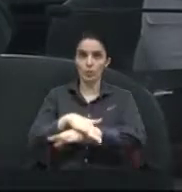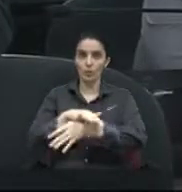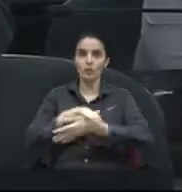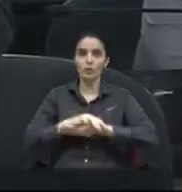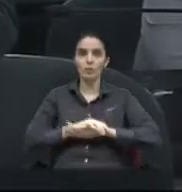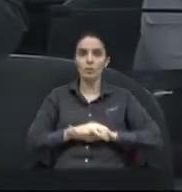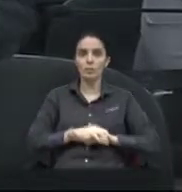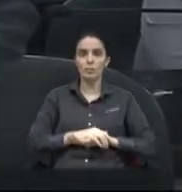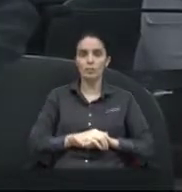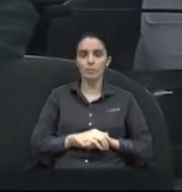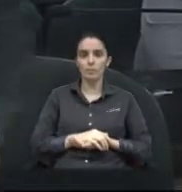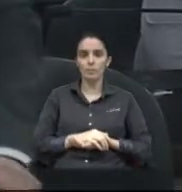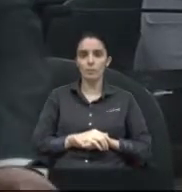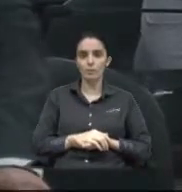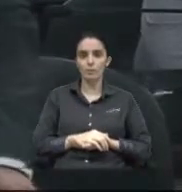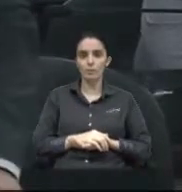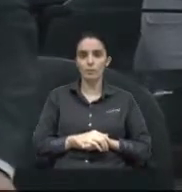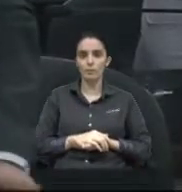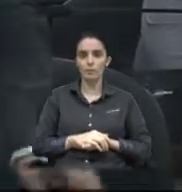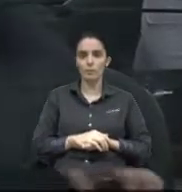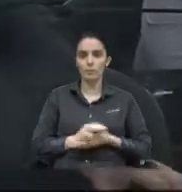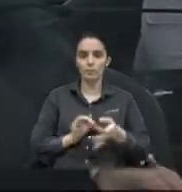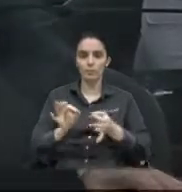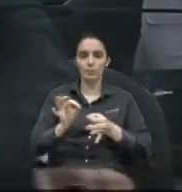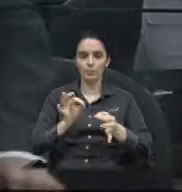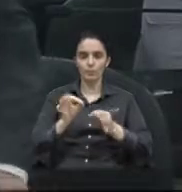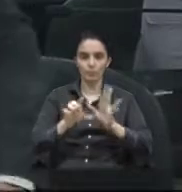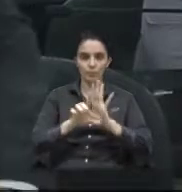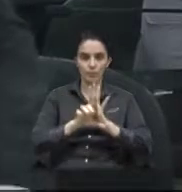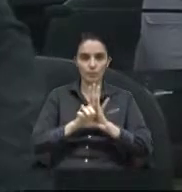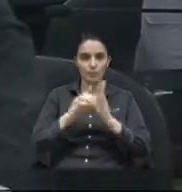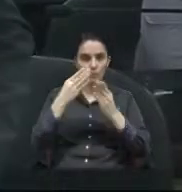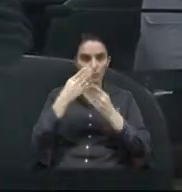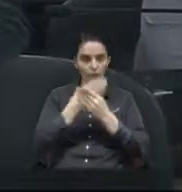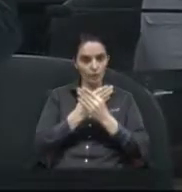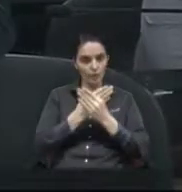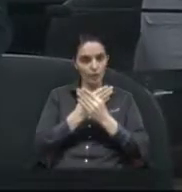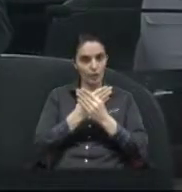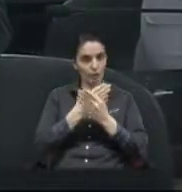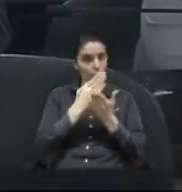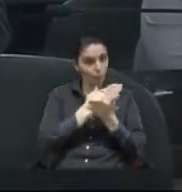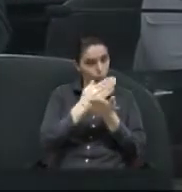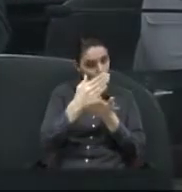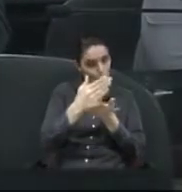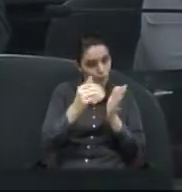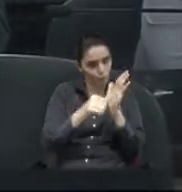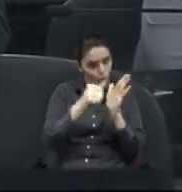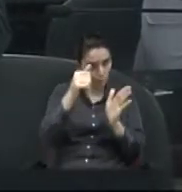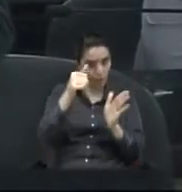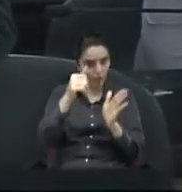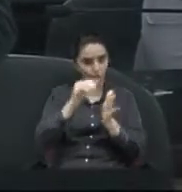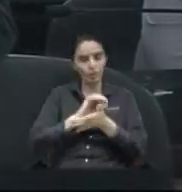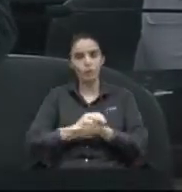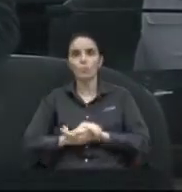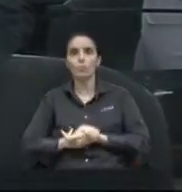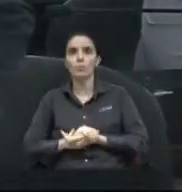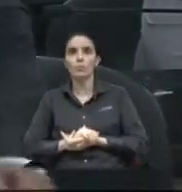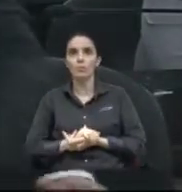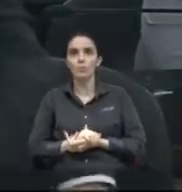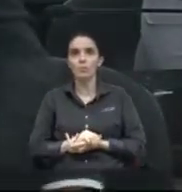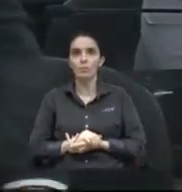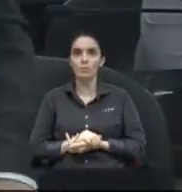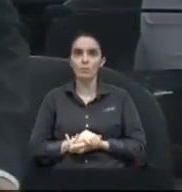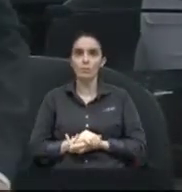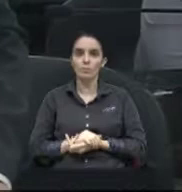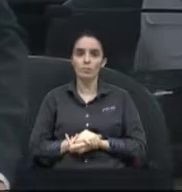E o projeto de lei que foi protocolado inicialmente, devido a um pedido do